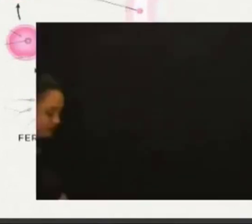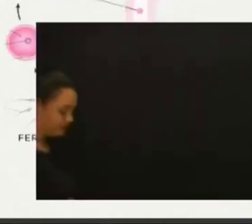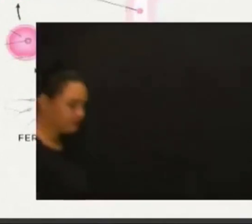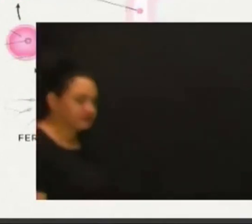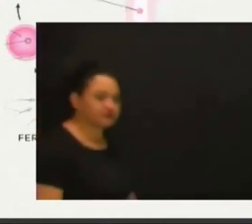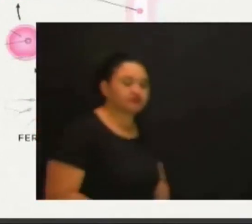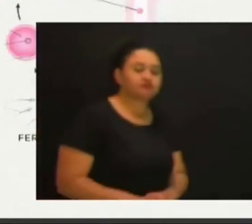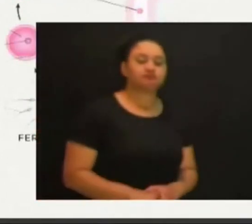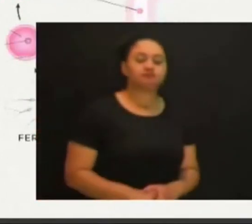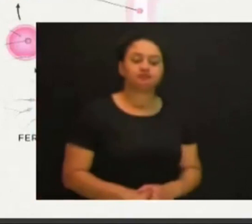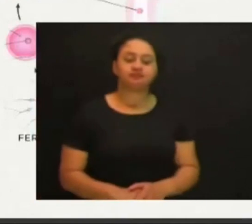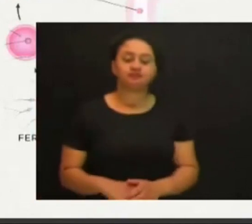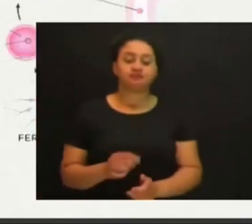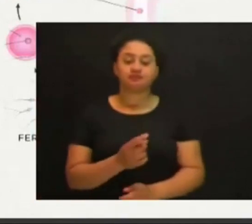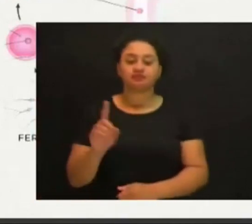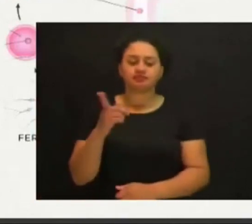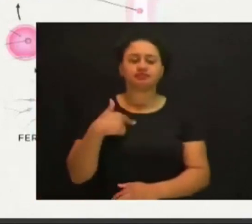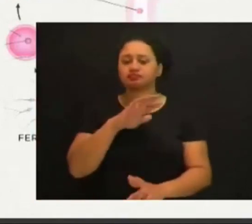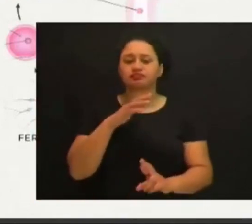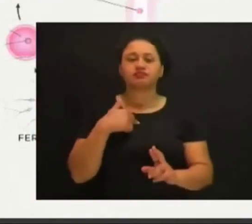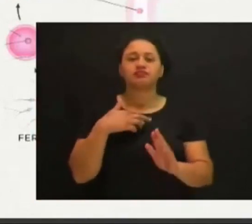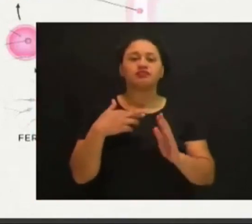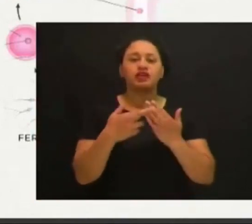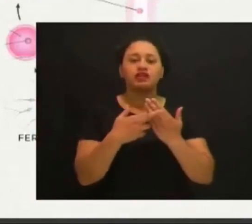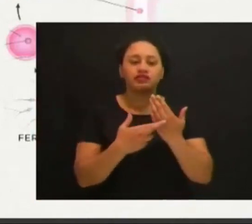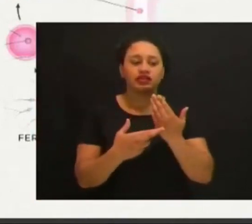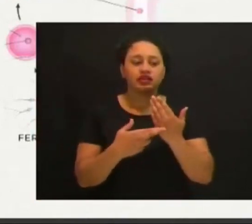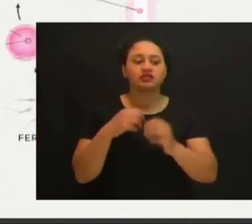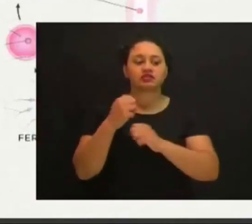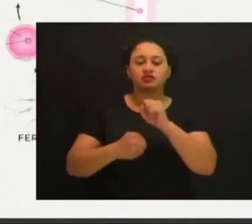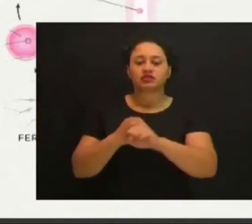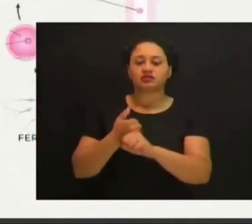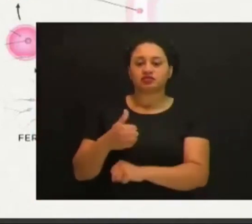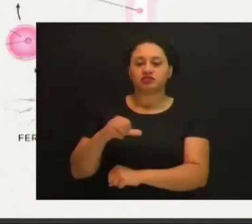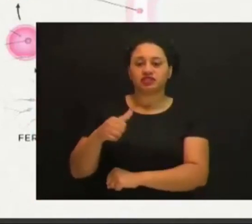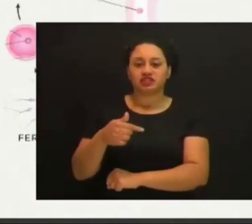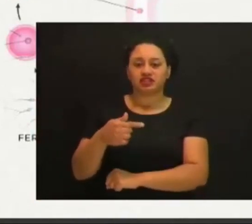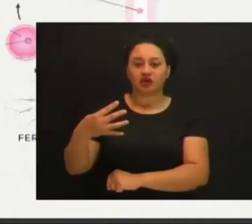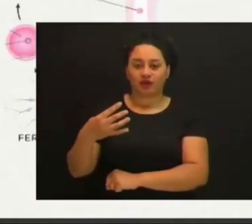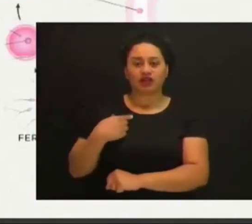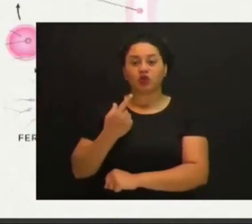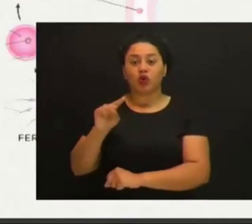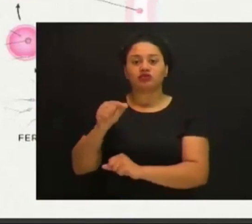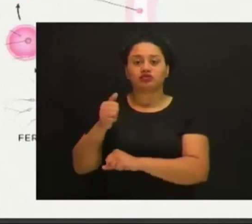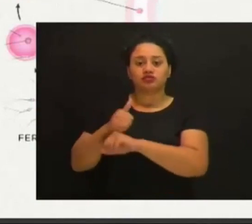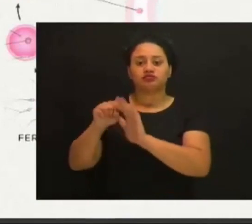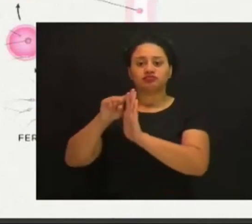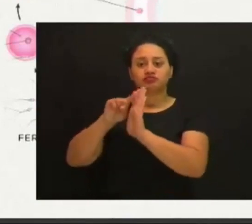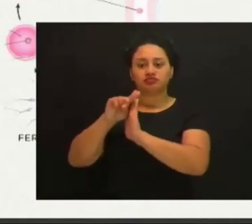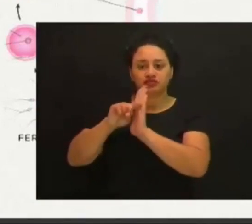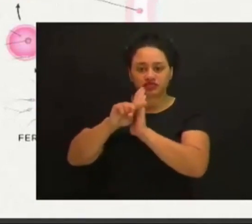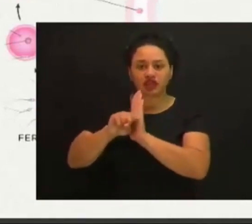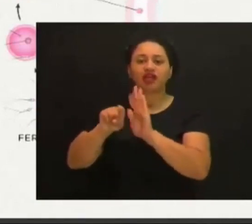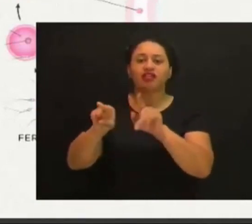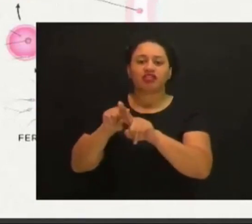1974. São outros pesquisadores que já tinham lá em 74 esta mesma visão.